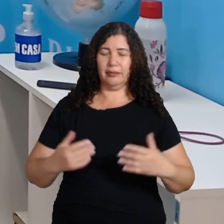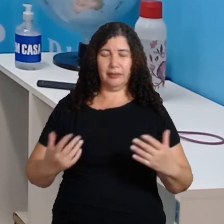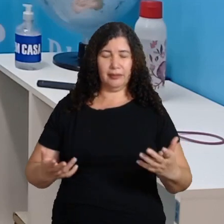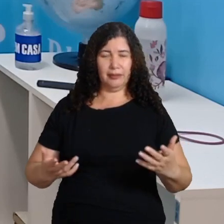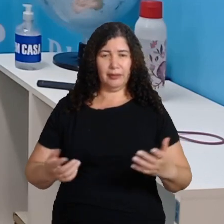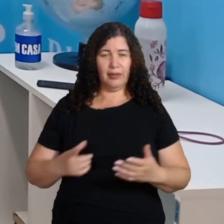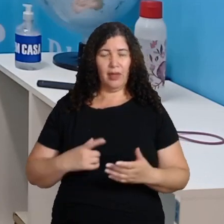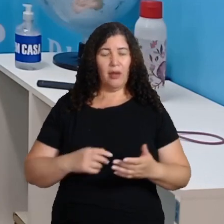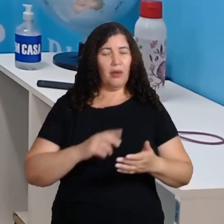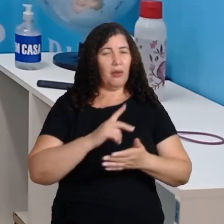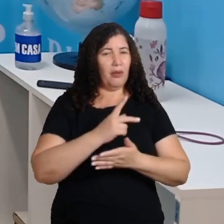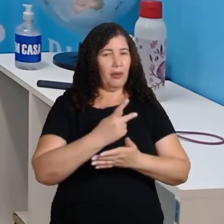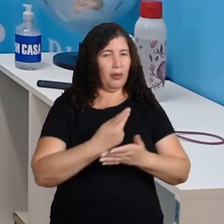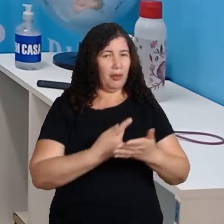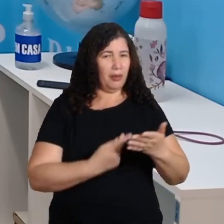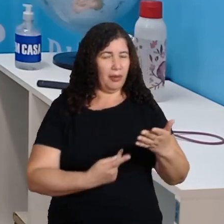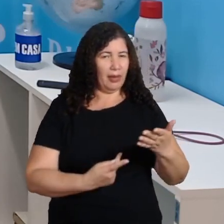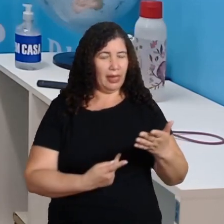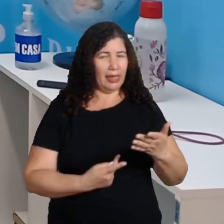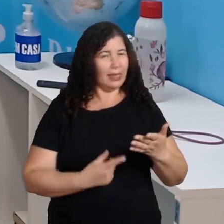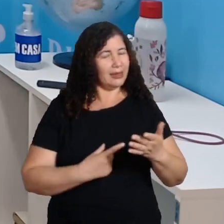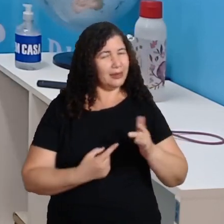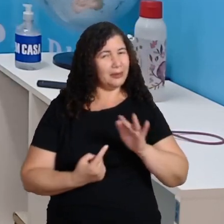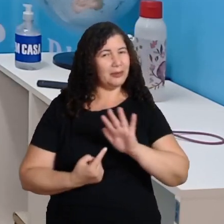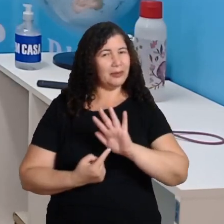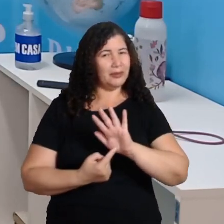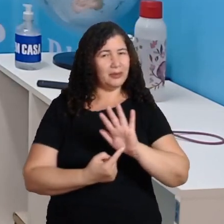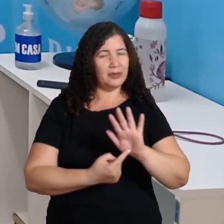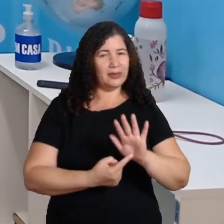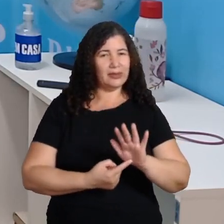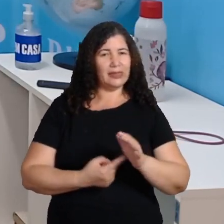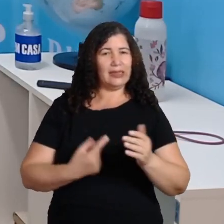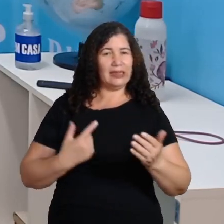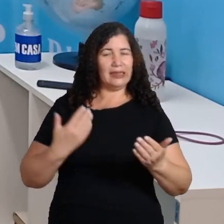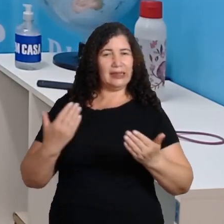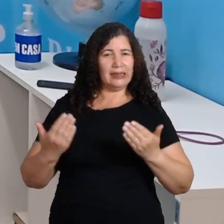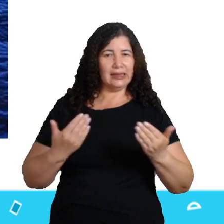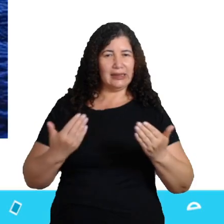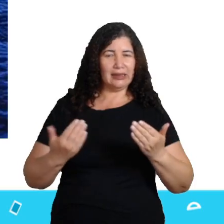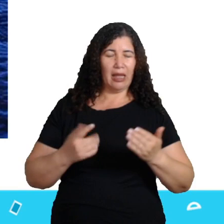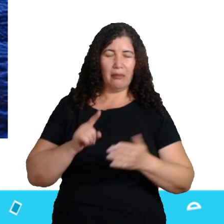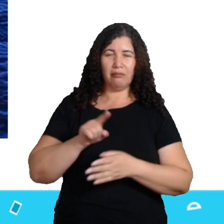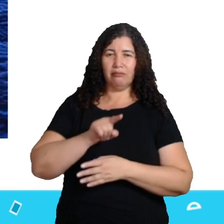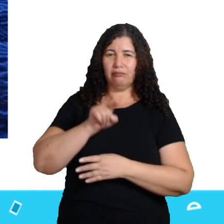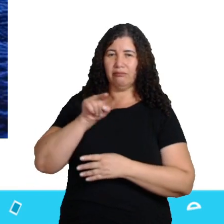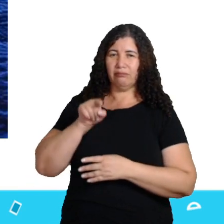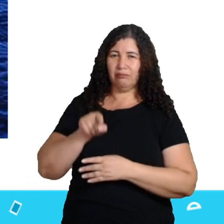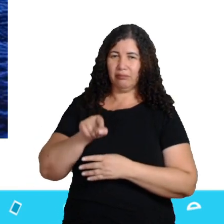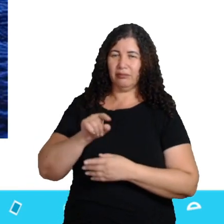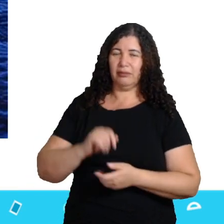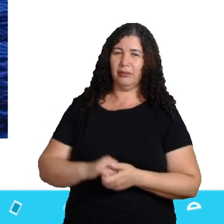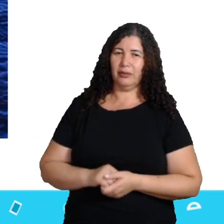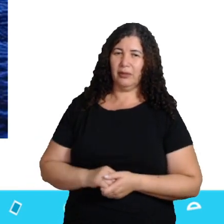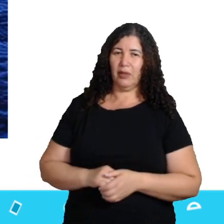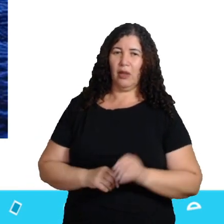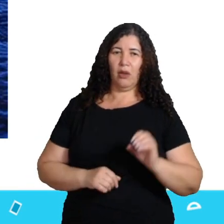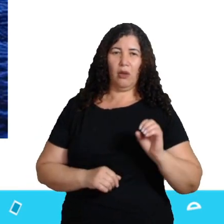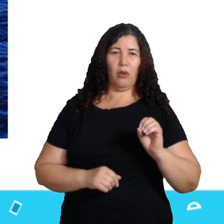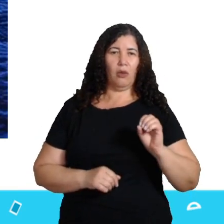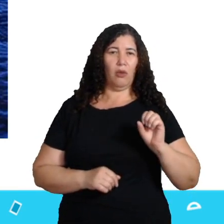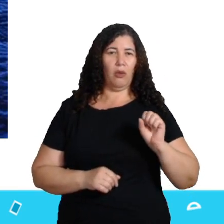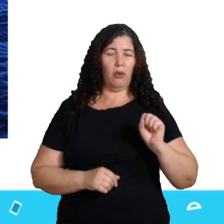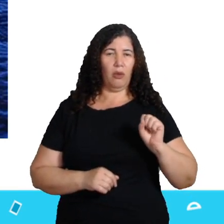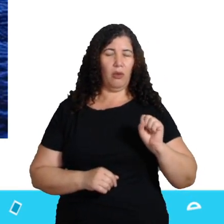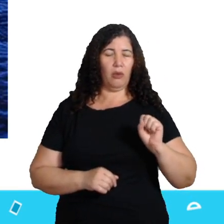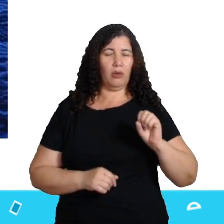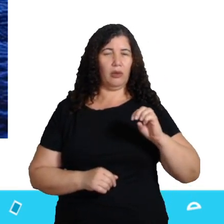que o poeta, por meio do seu eu lírico, ele vai fazendo aqui uma gradação. Ele começa com Osmar, depois ele muda